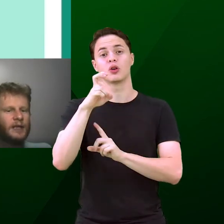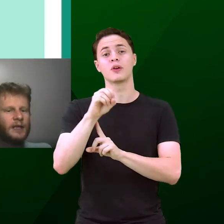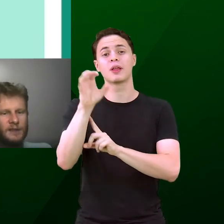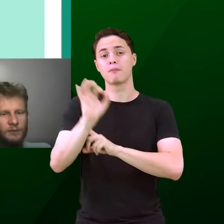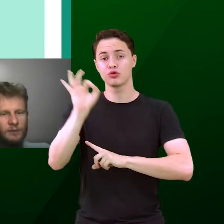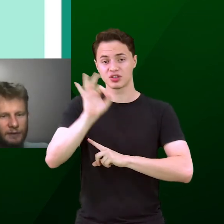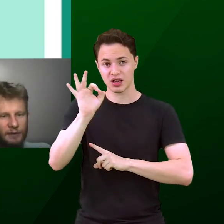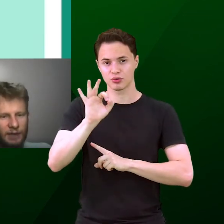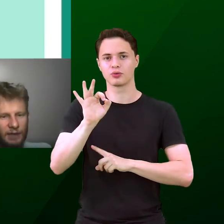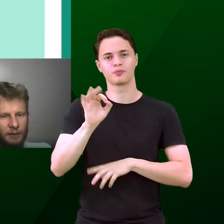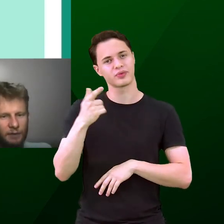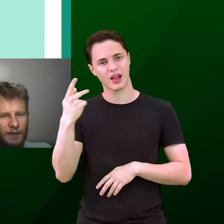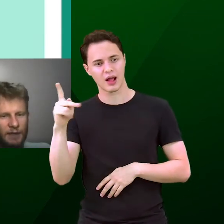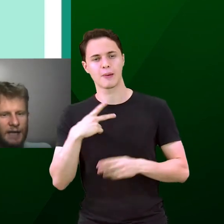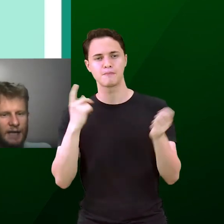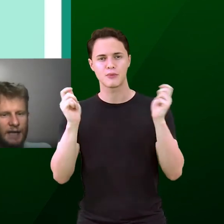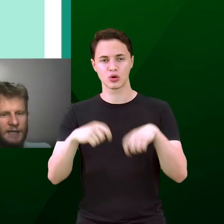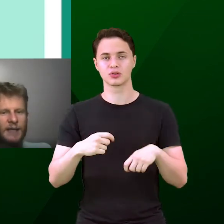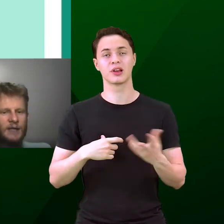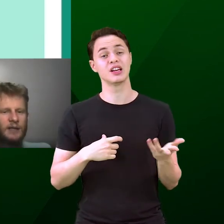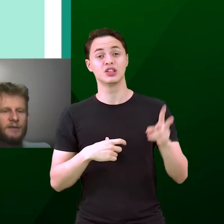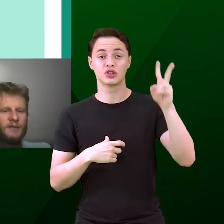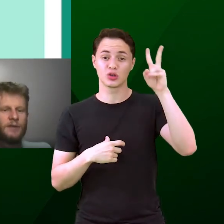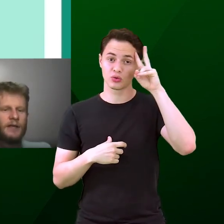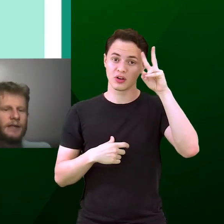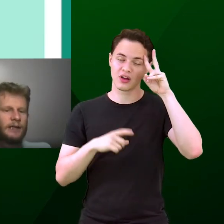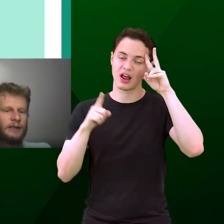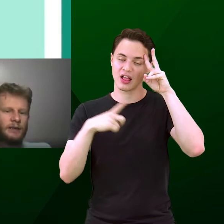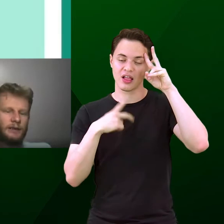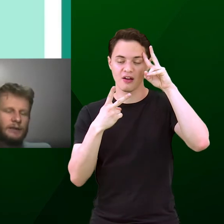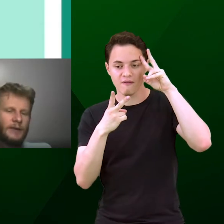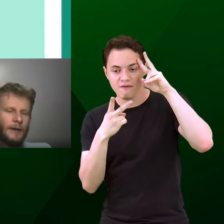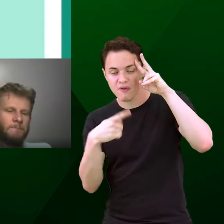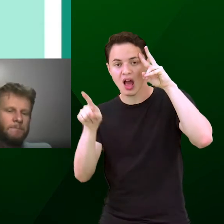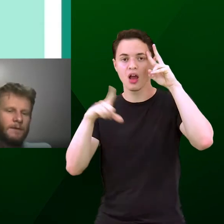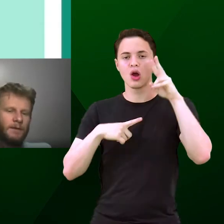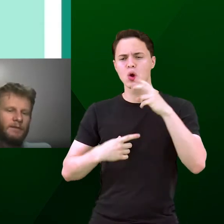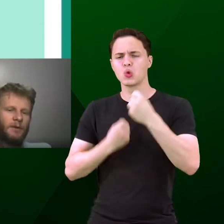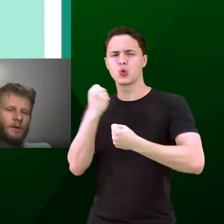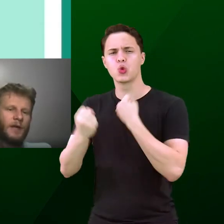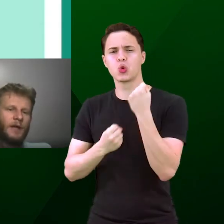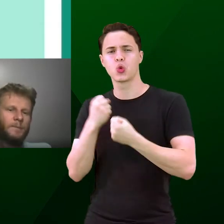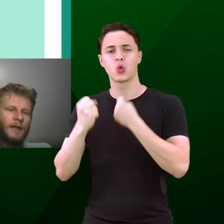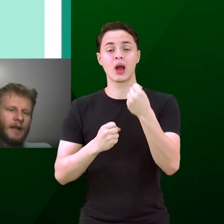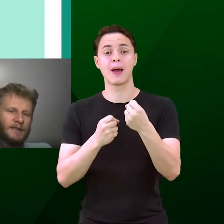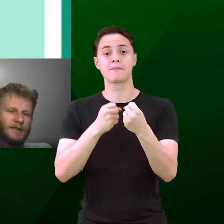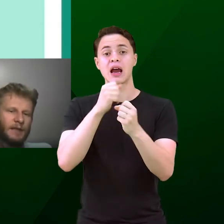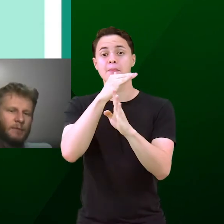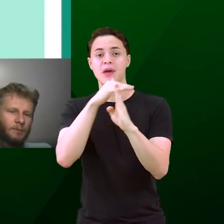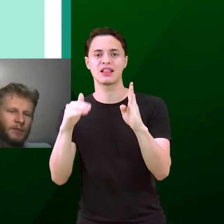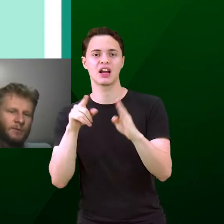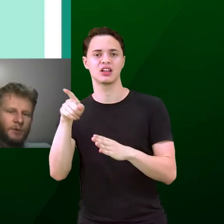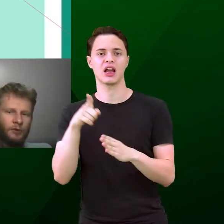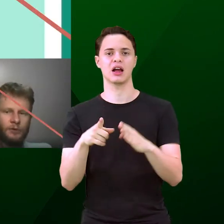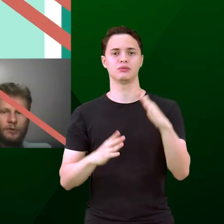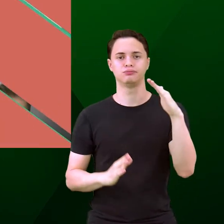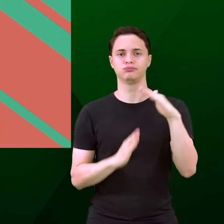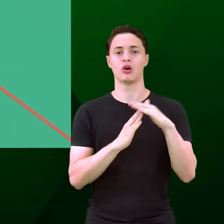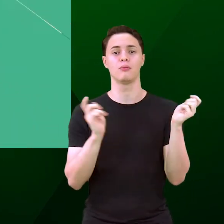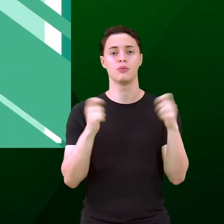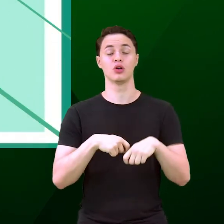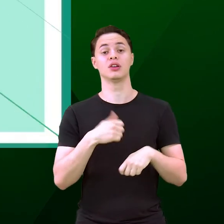também. Primeiro passo. Para os iniciantes, existem controvérsias, né? Existem alguns posicionamentos, alguns